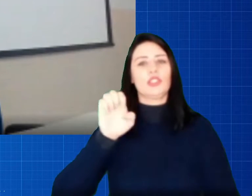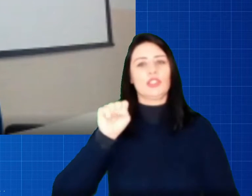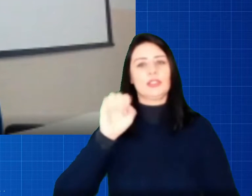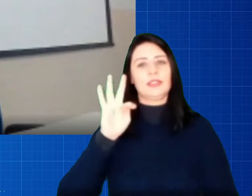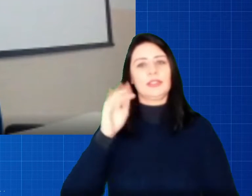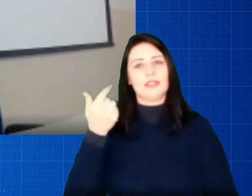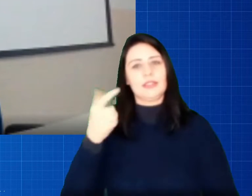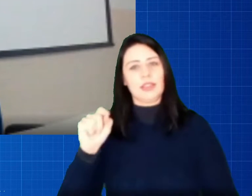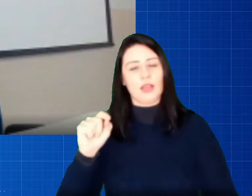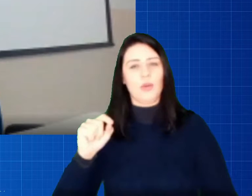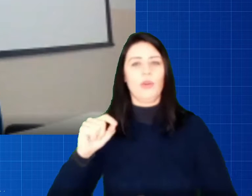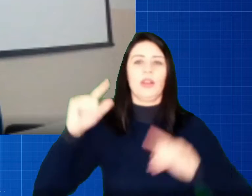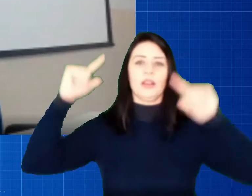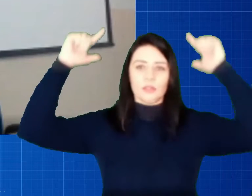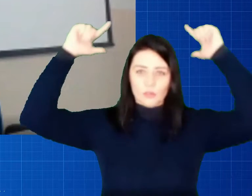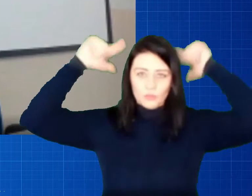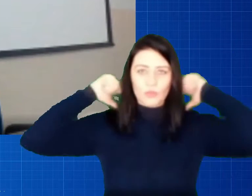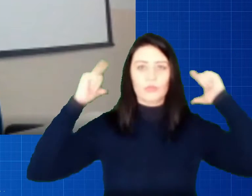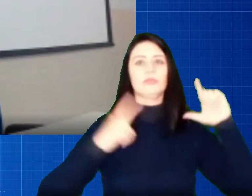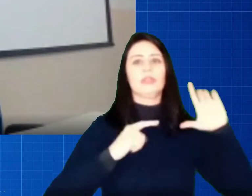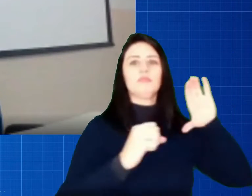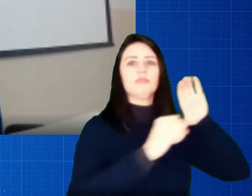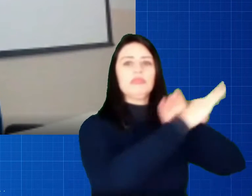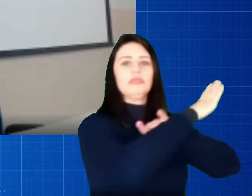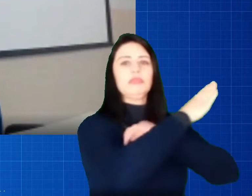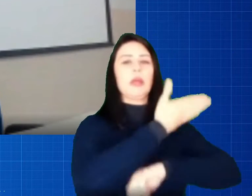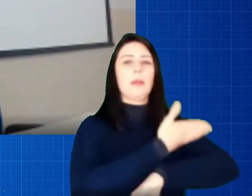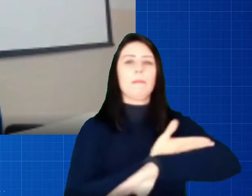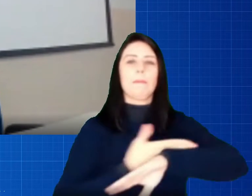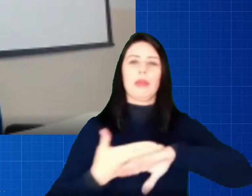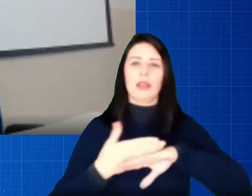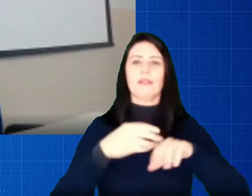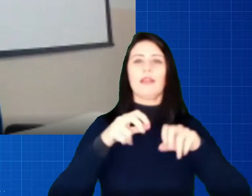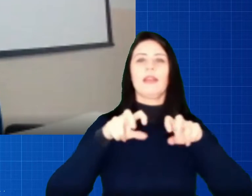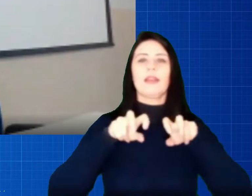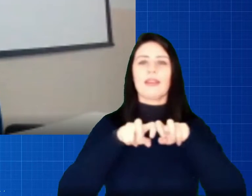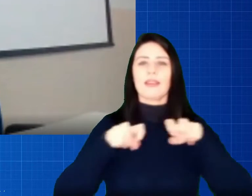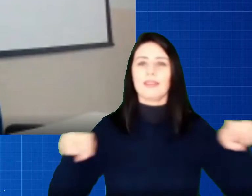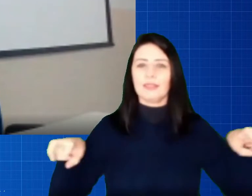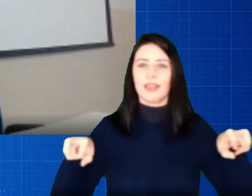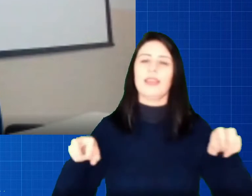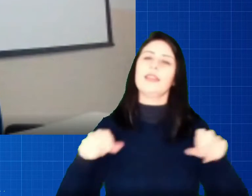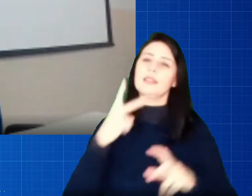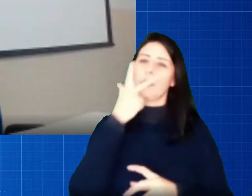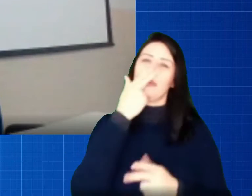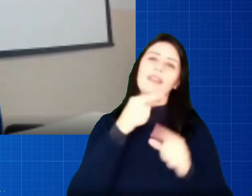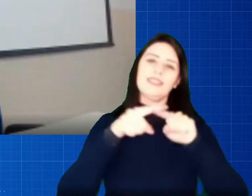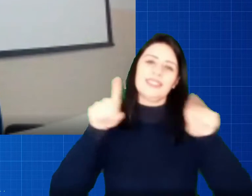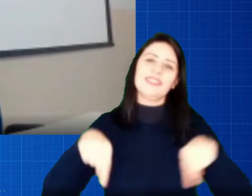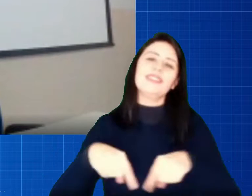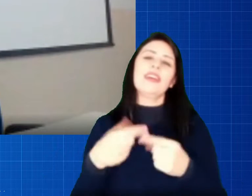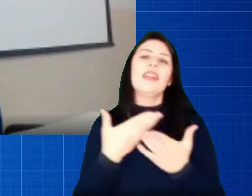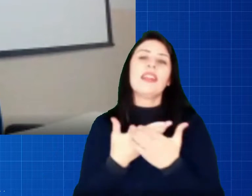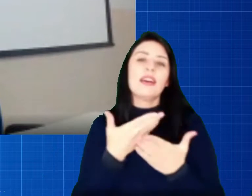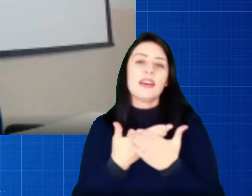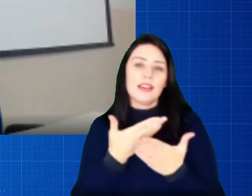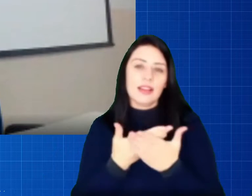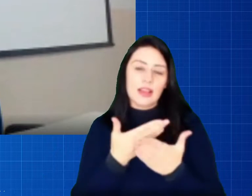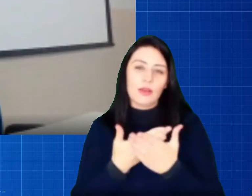Gestão, né? Ao meu fundo tem um quadro de projeção, cadeiras como se fosse uma sala, uma sala de aula,